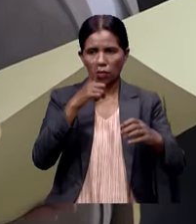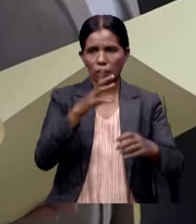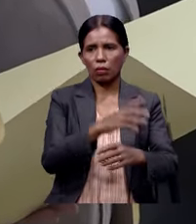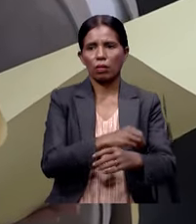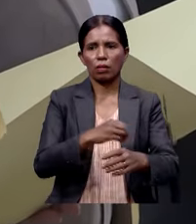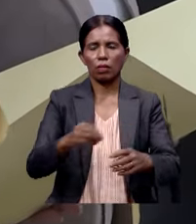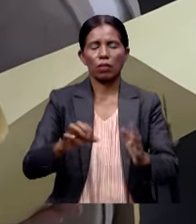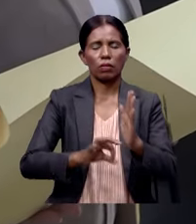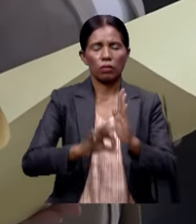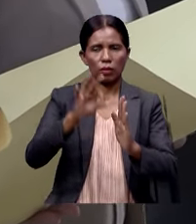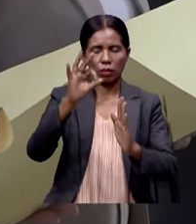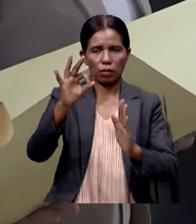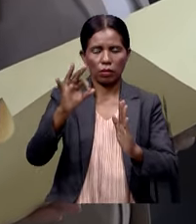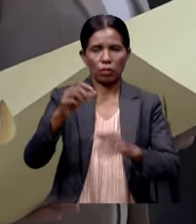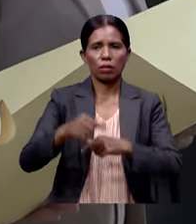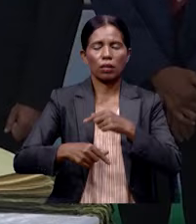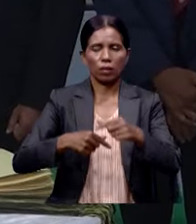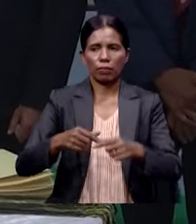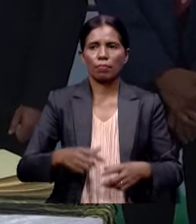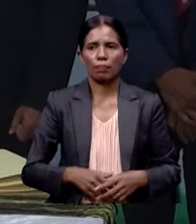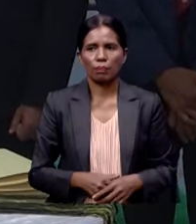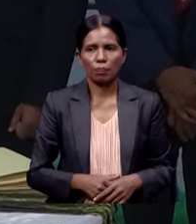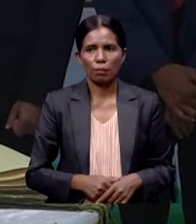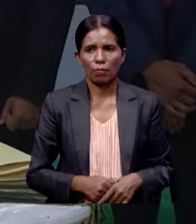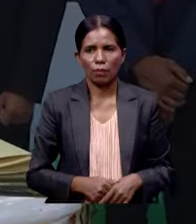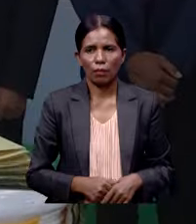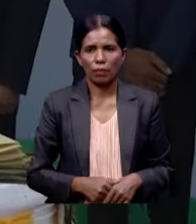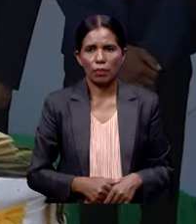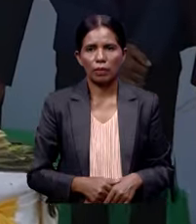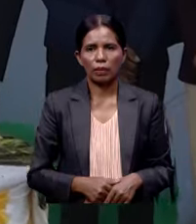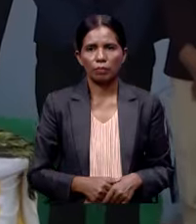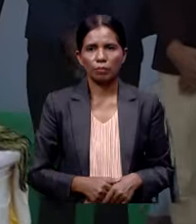no Fakultade Engenharia Agrícola, Luciano Amaral, Adérito Ximenes, ZMN.